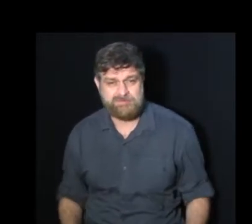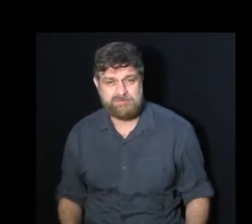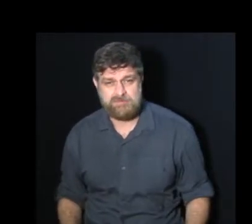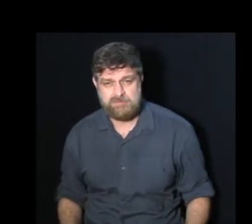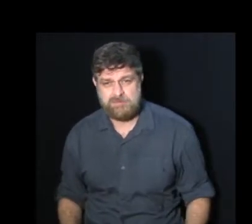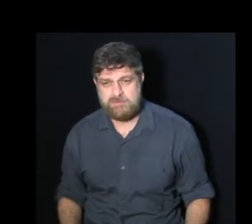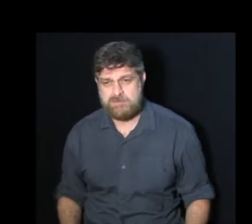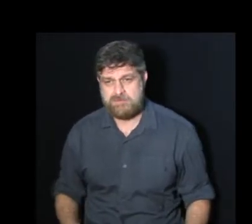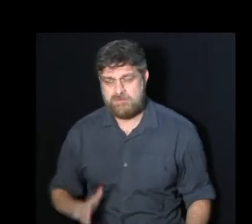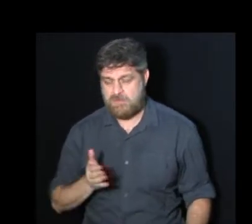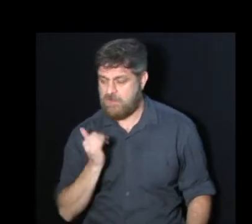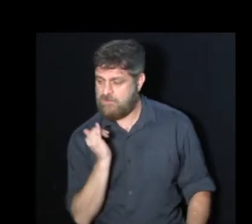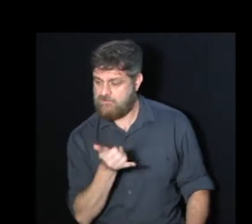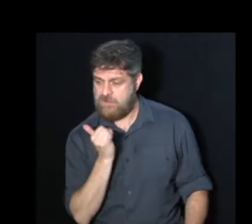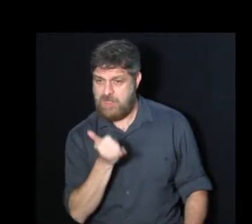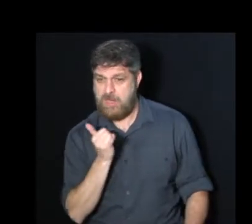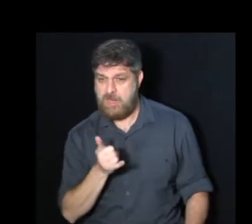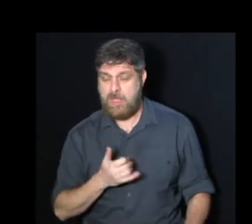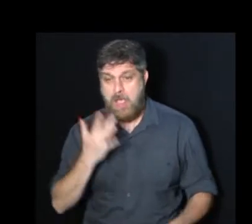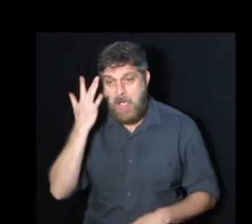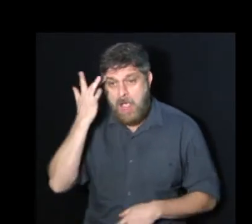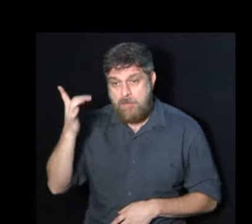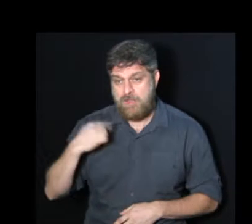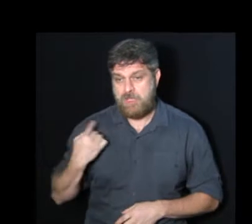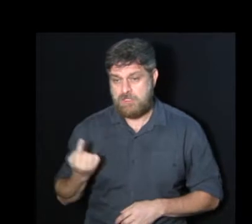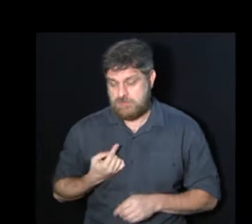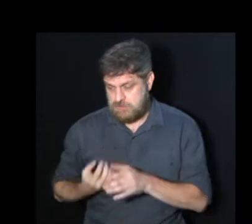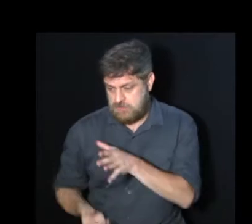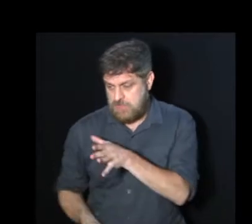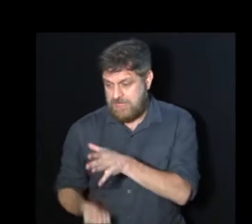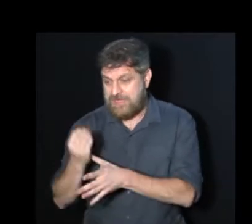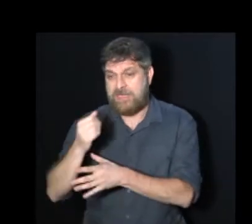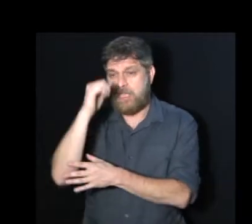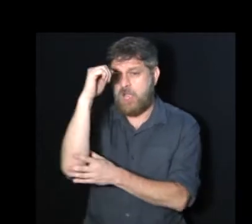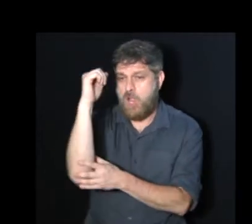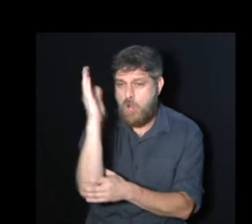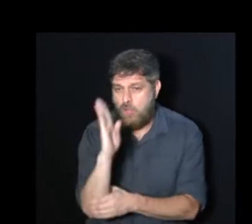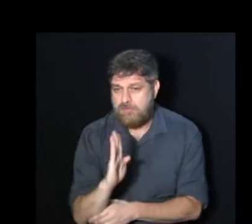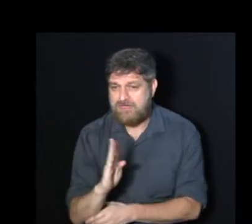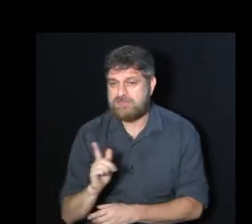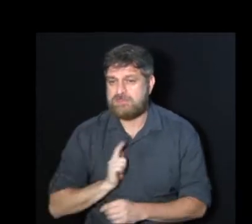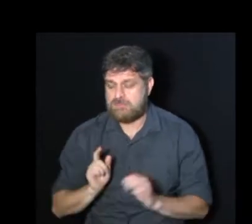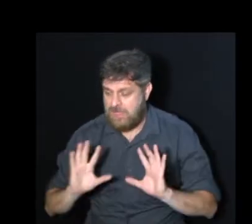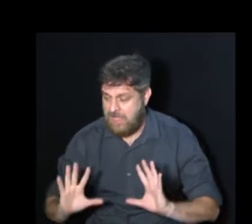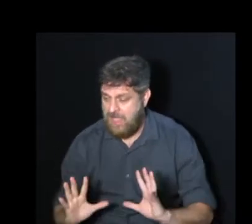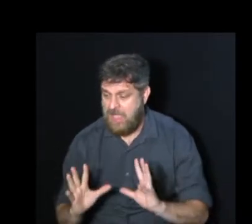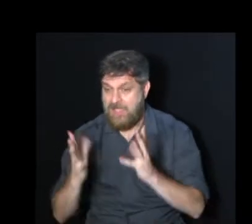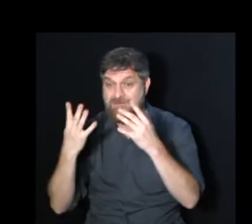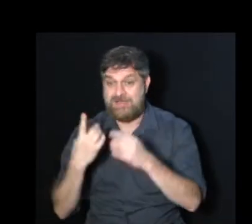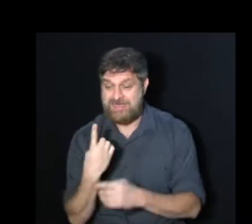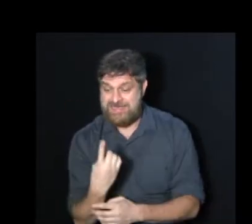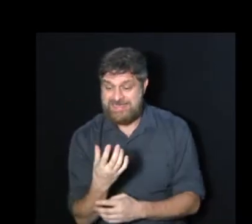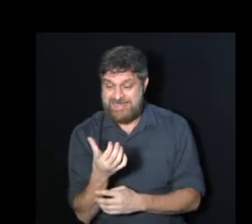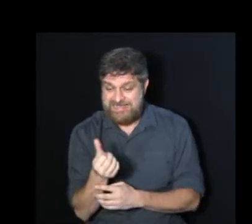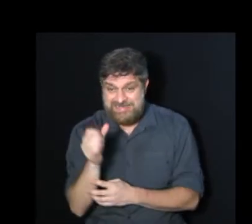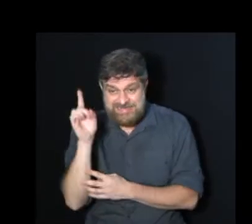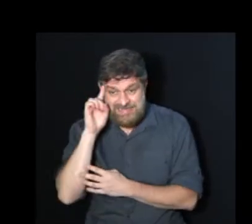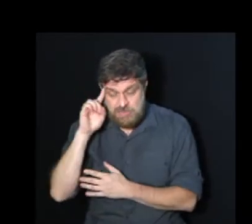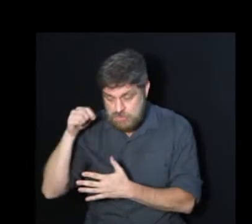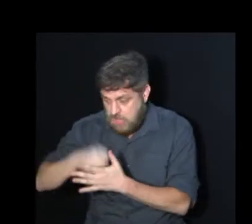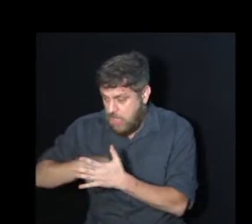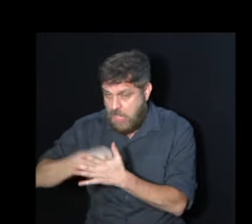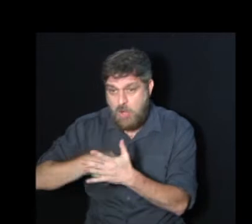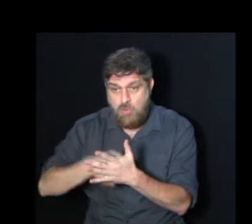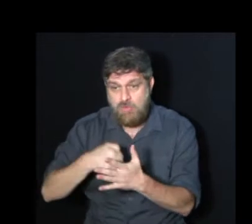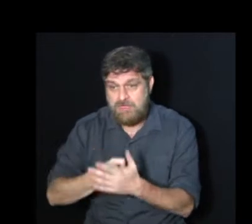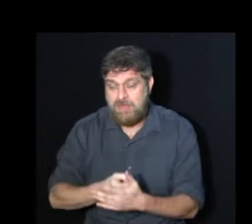E, como eu mencionei, amanhã a gente inaugura no Brasil as celebrações dos 16 dias de ativismo pelo fim da violência contra as